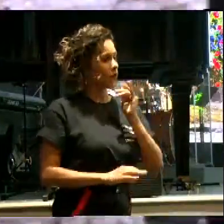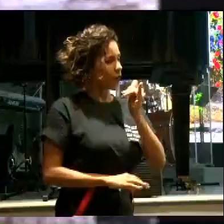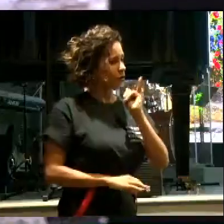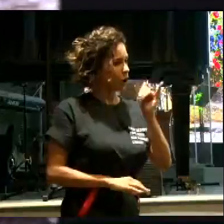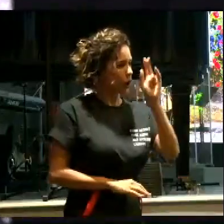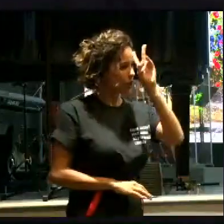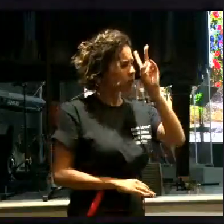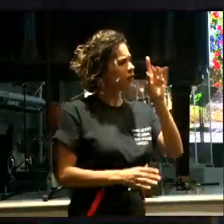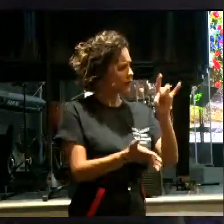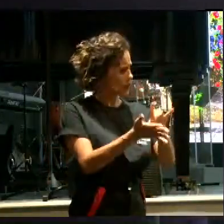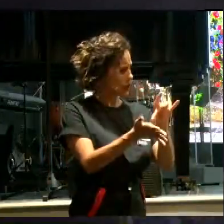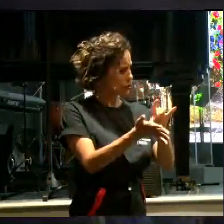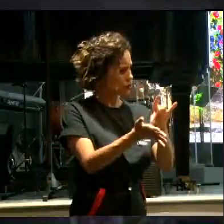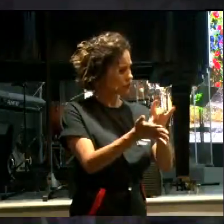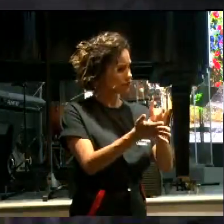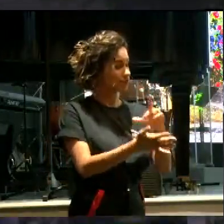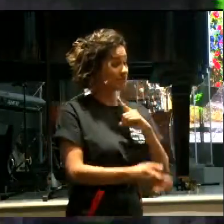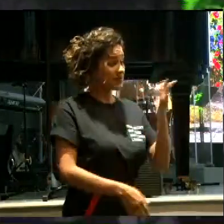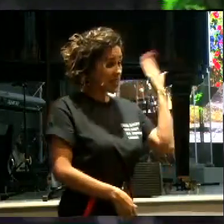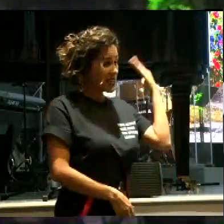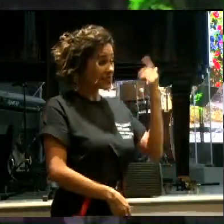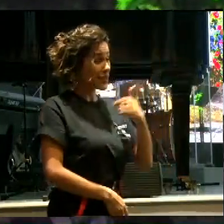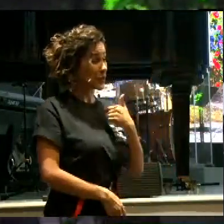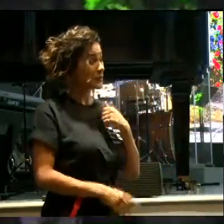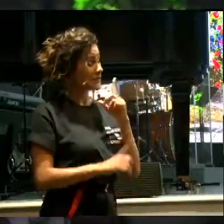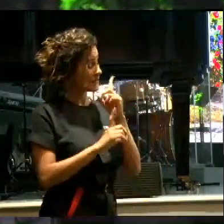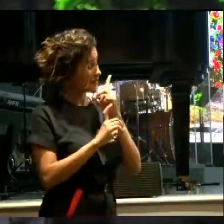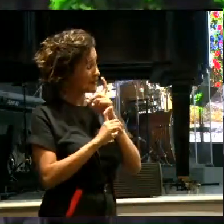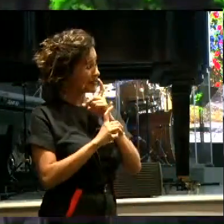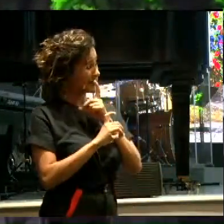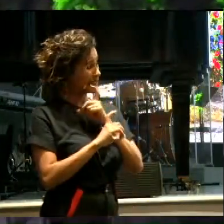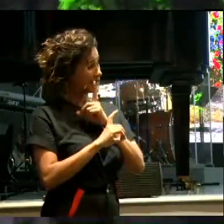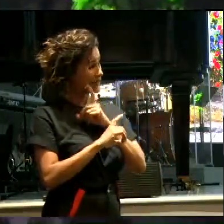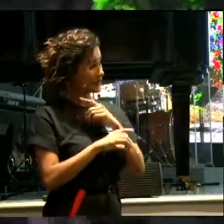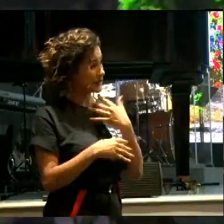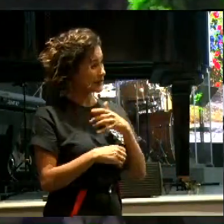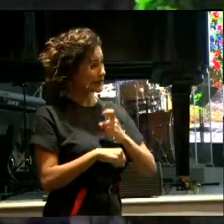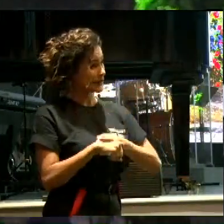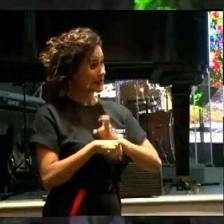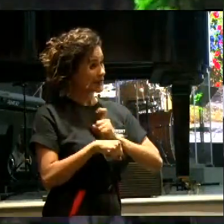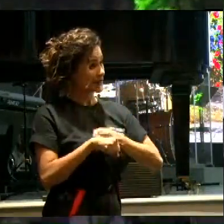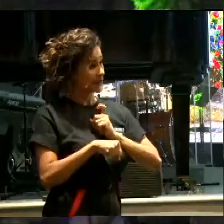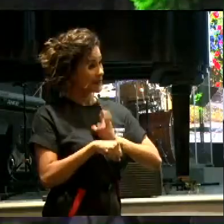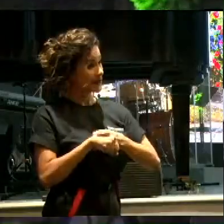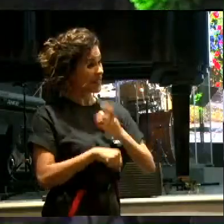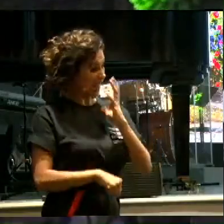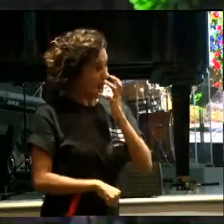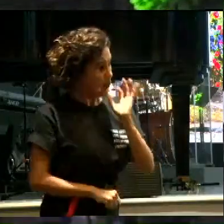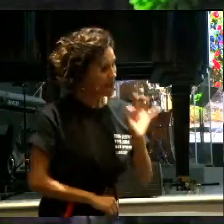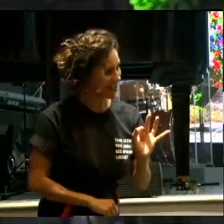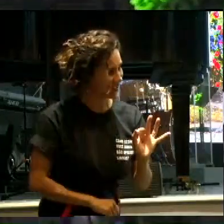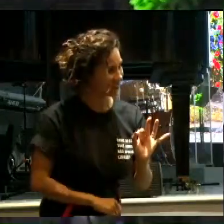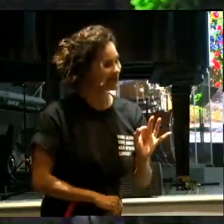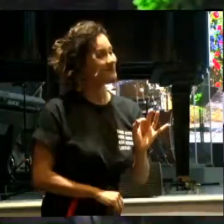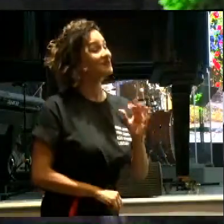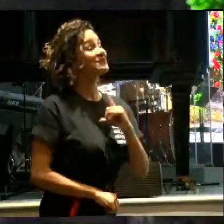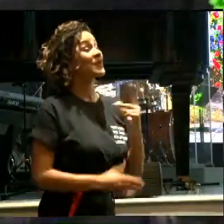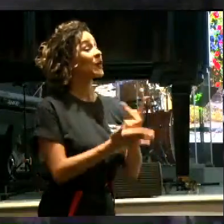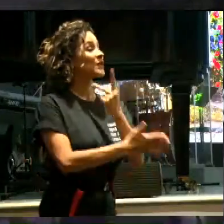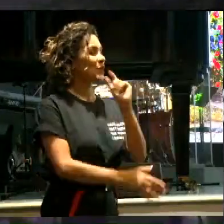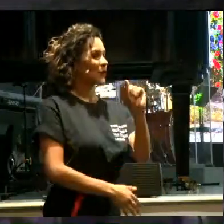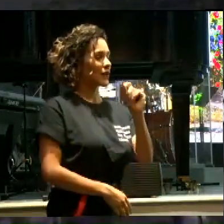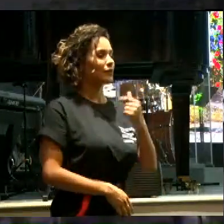verdade. Eu era tão difícil, tão cão, que eu estava num dos